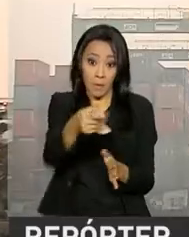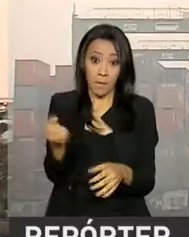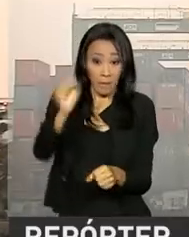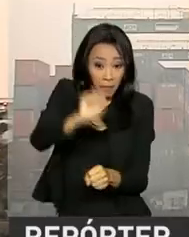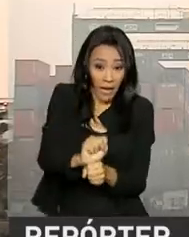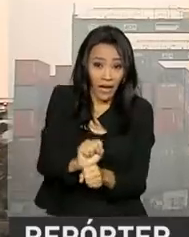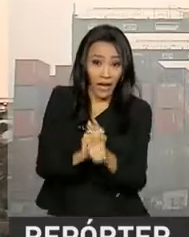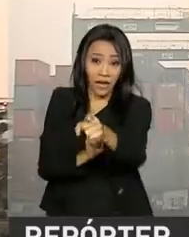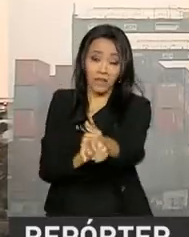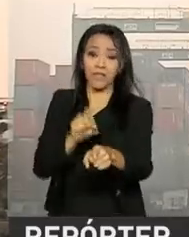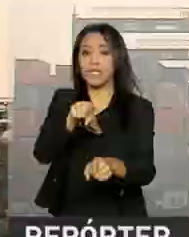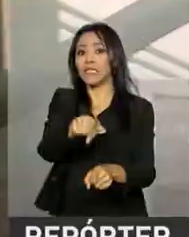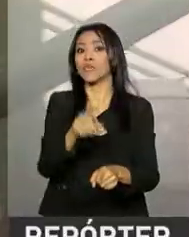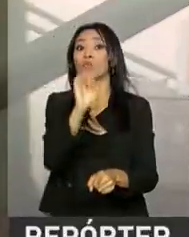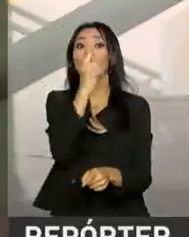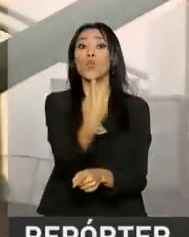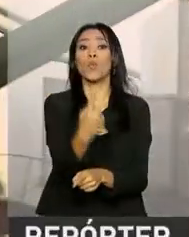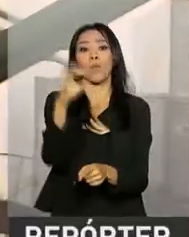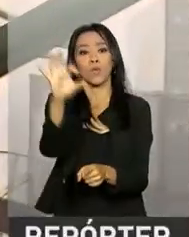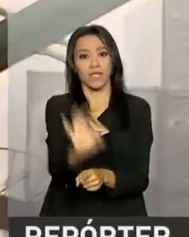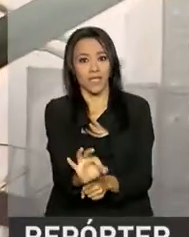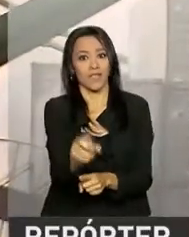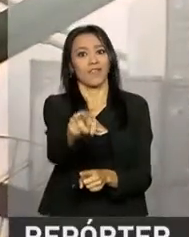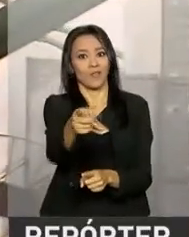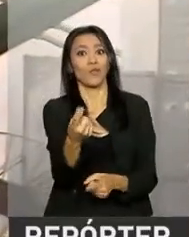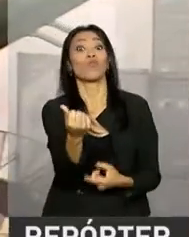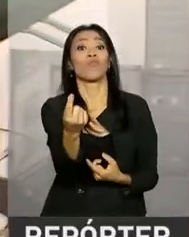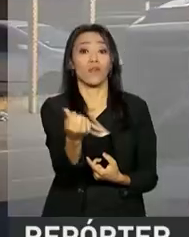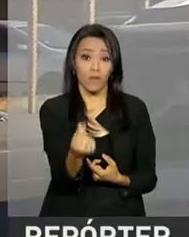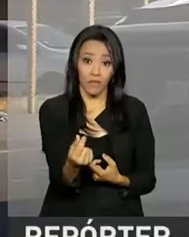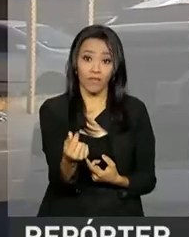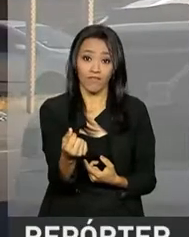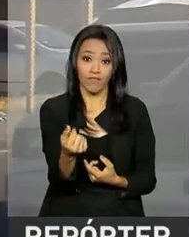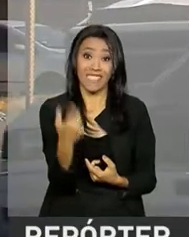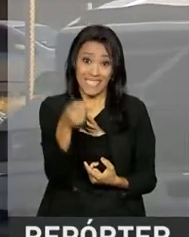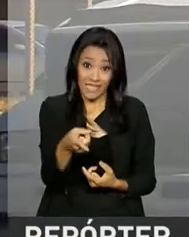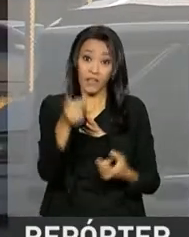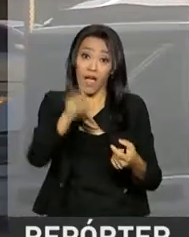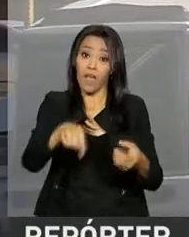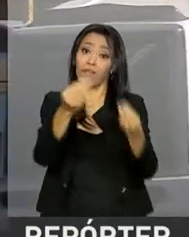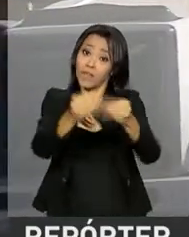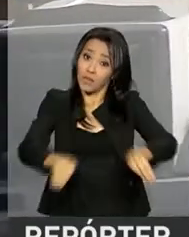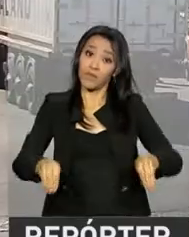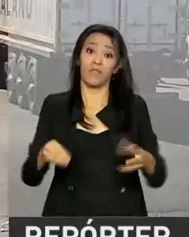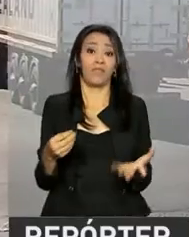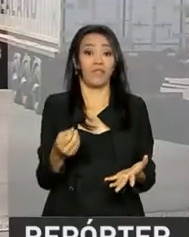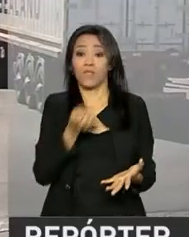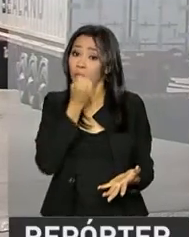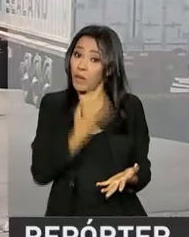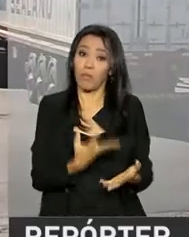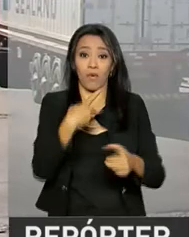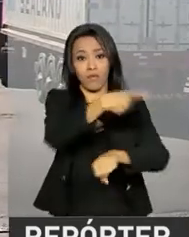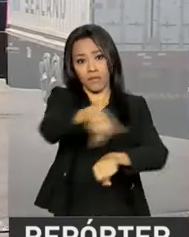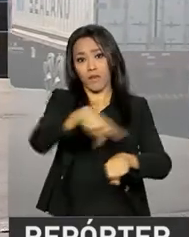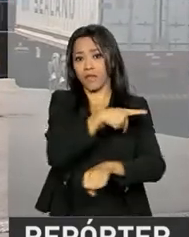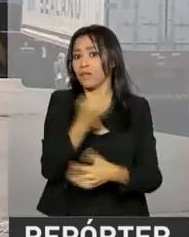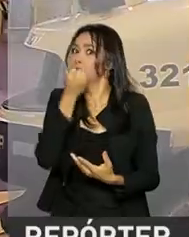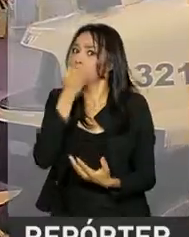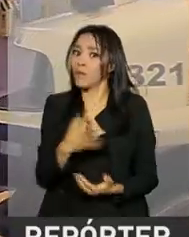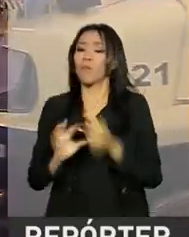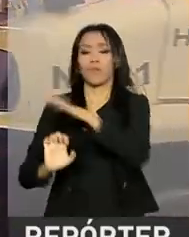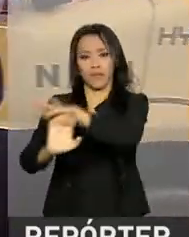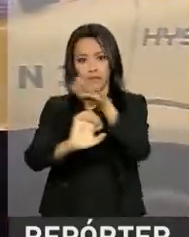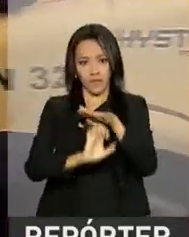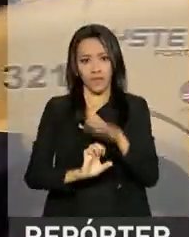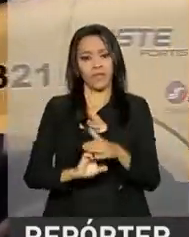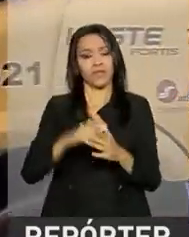pode representar um aumento de 1% no custo da mercadoria. Prejuízo que não interessa ao país, muito menos aos empresários, que